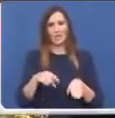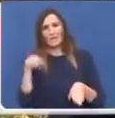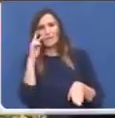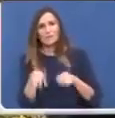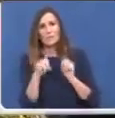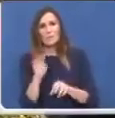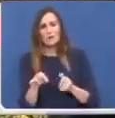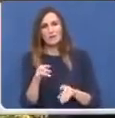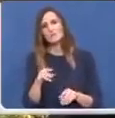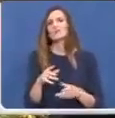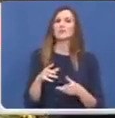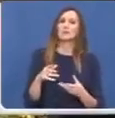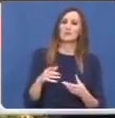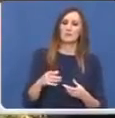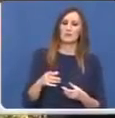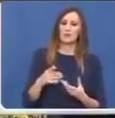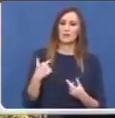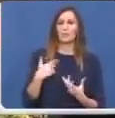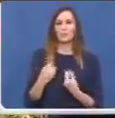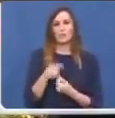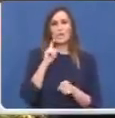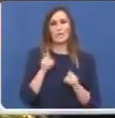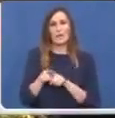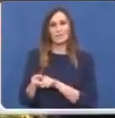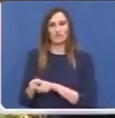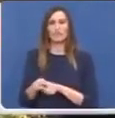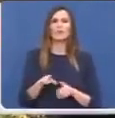ver o que é que se passava, mais a Dona Amália, mais as minhas irmãs.